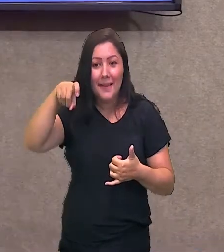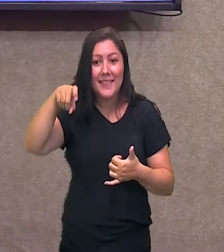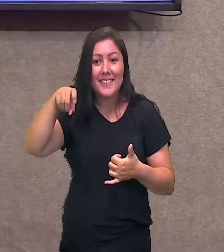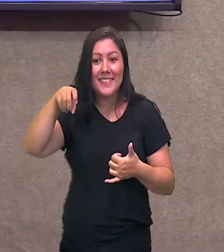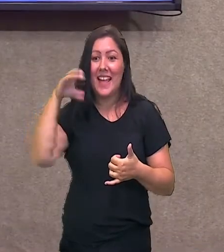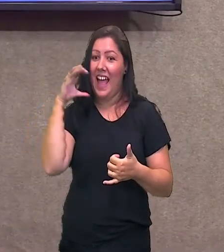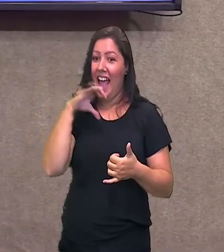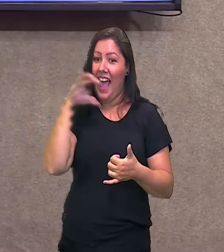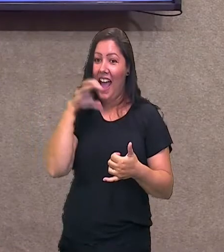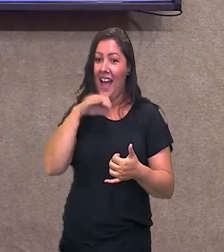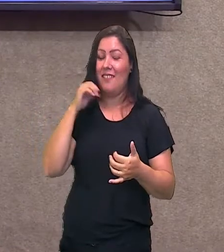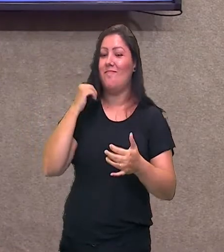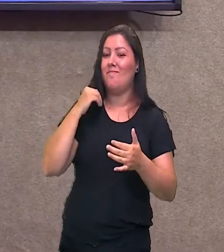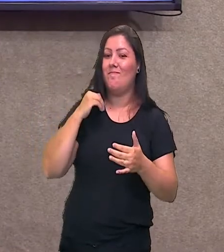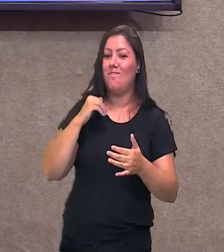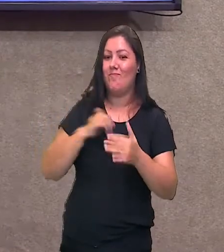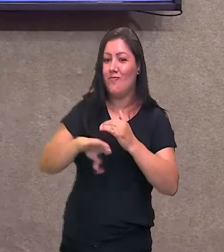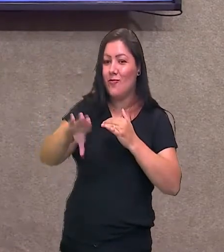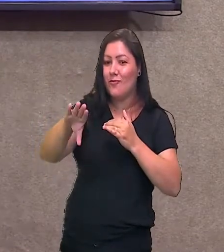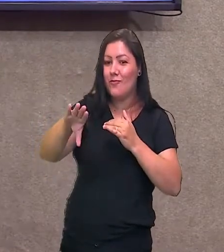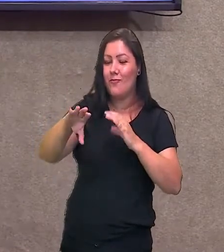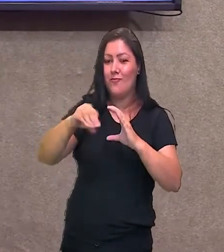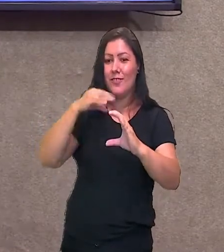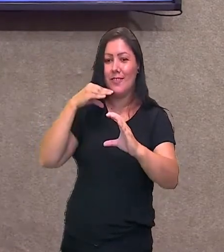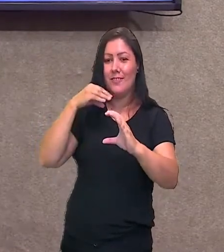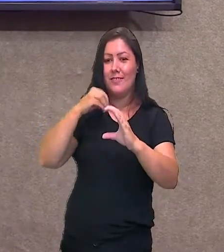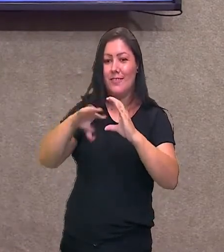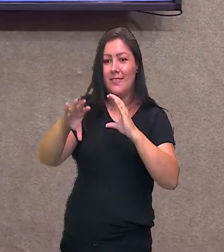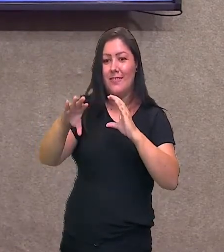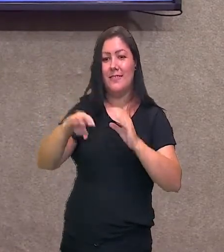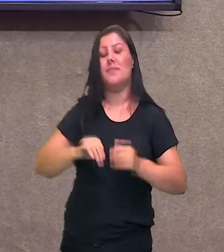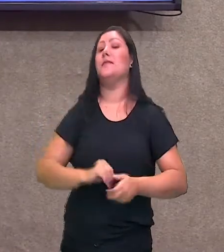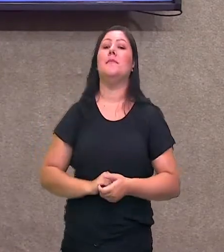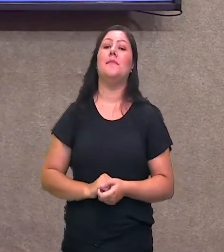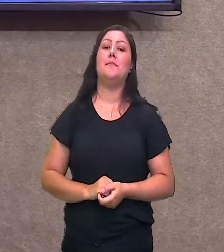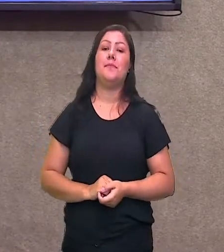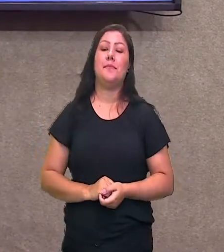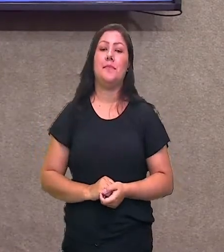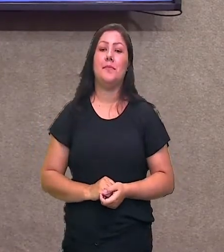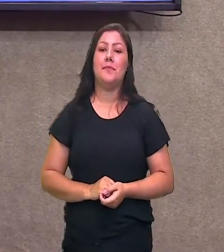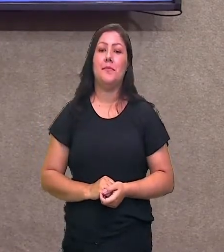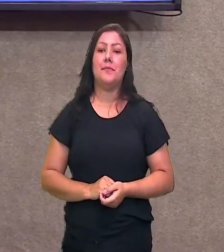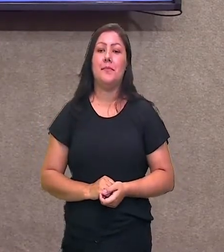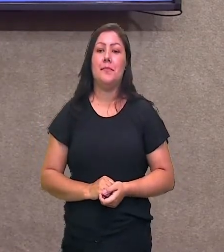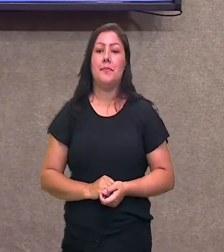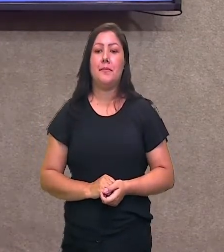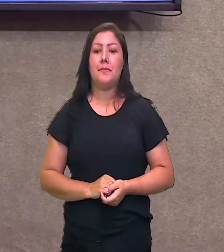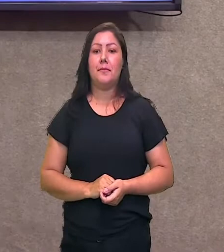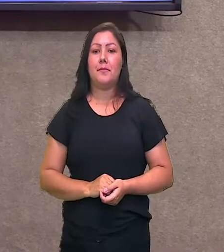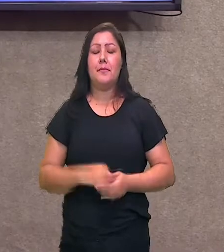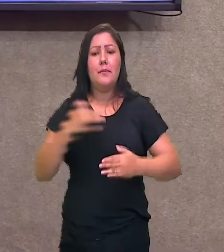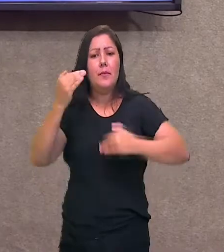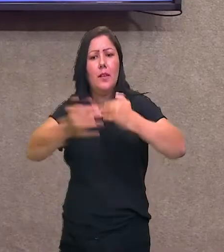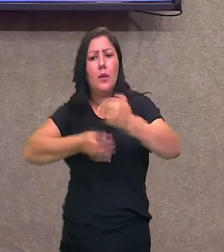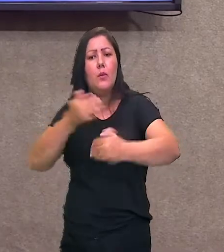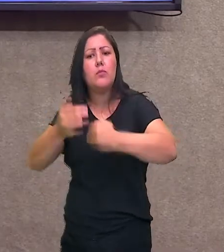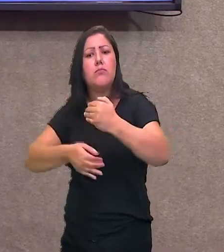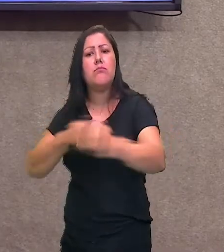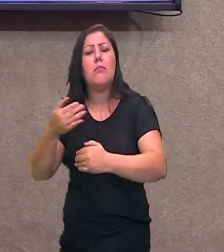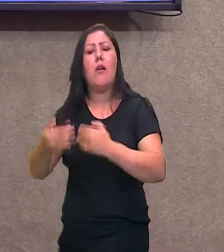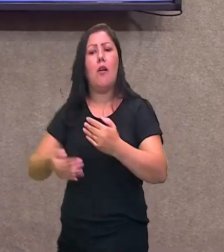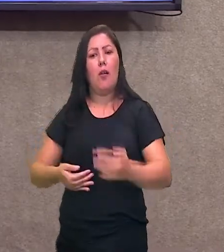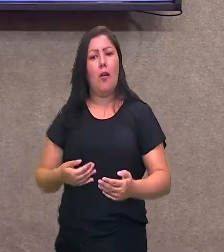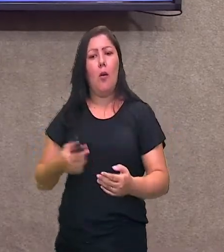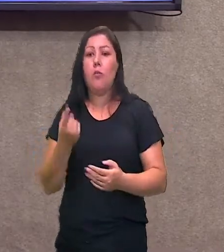rápido, é isso? Mas por quê? Porque o capitalismo financeiro gerou muito